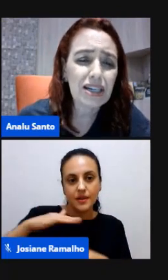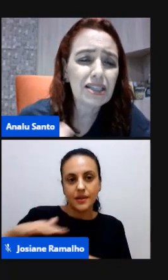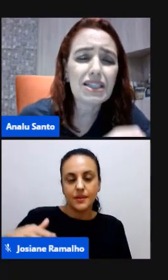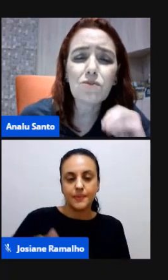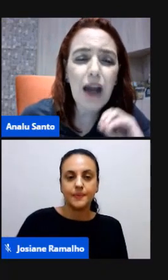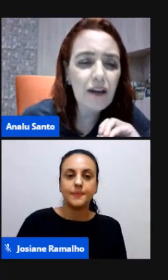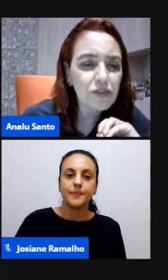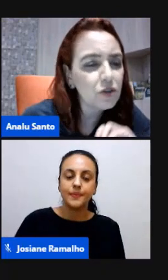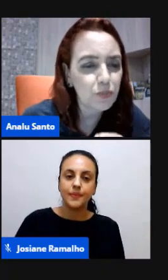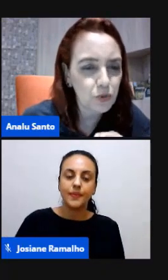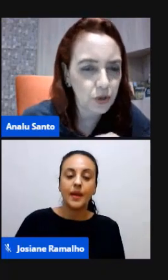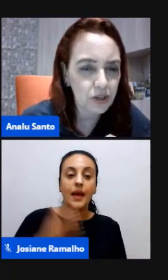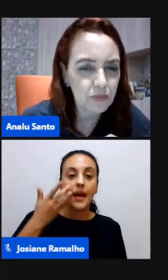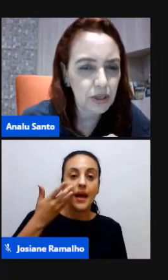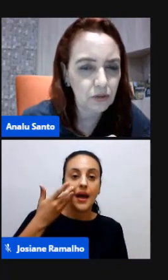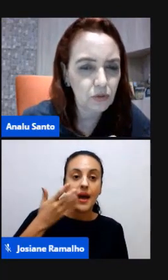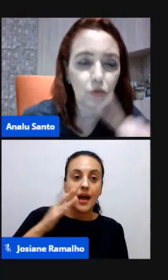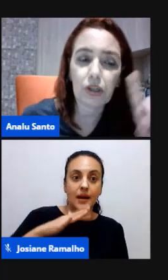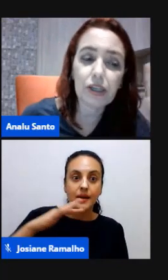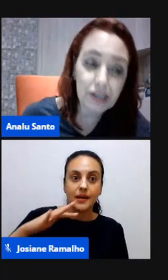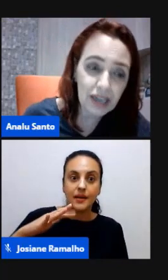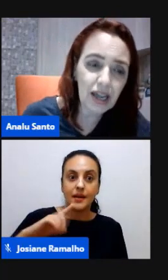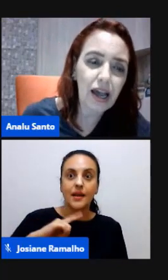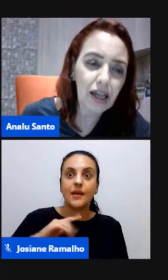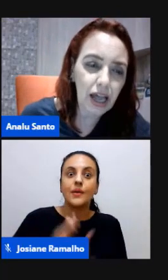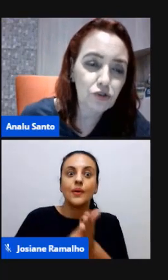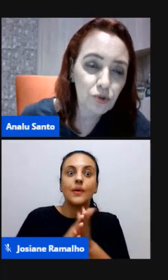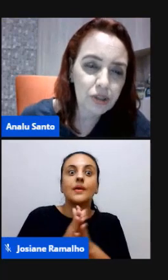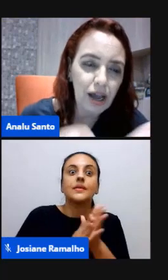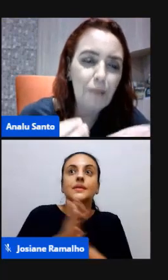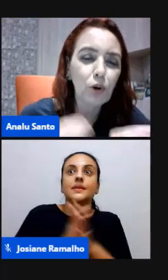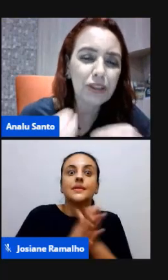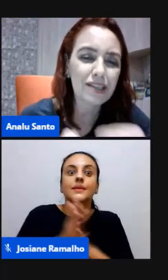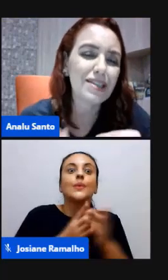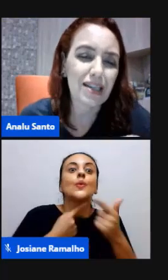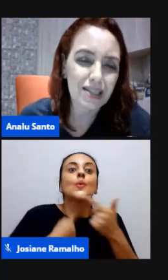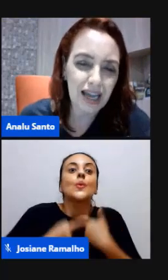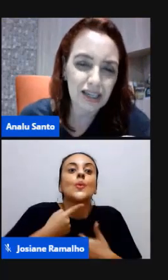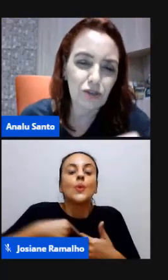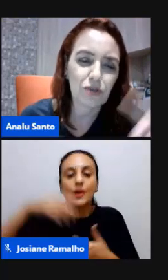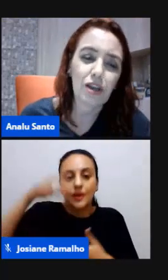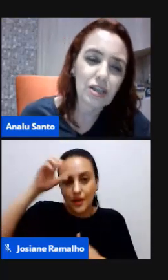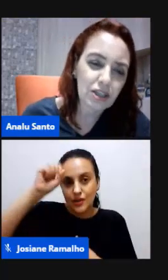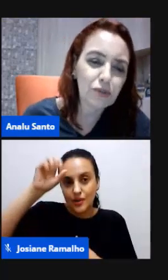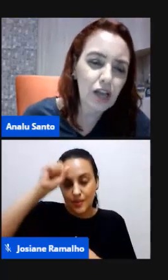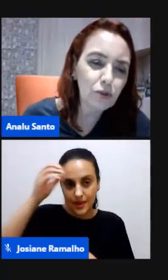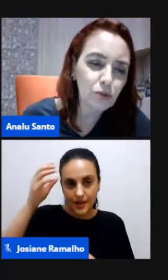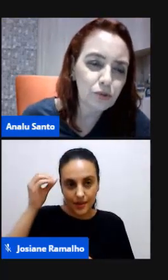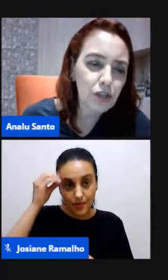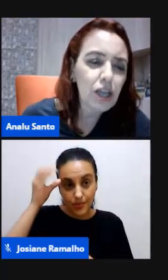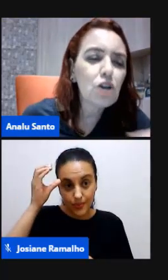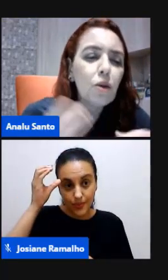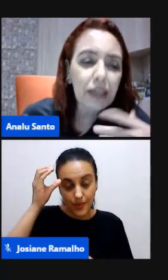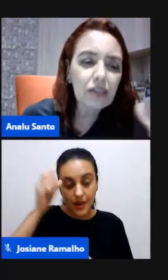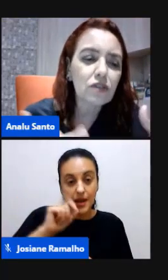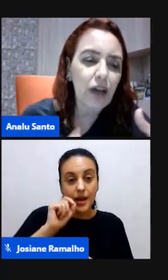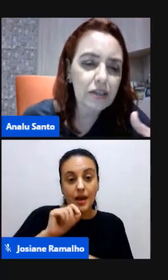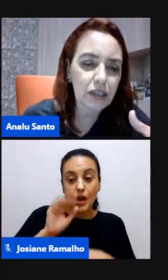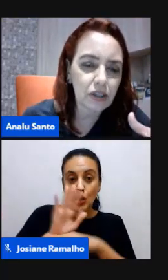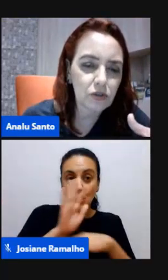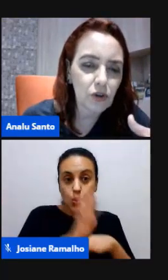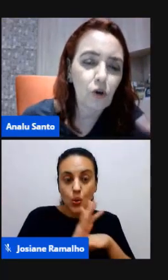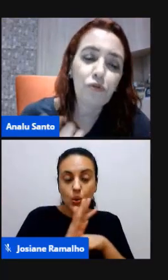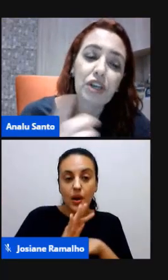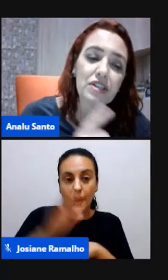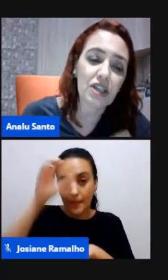As crianças são ávidas por conhecimento, e quem ajuda a potencializar isso são os adultos. E como é que eles